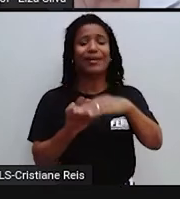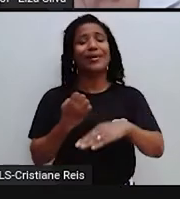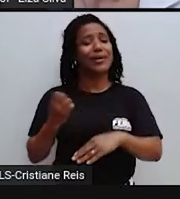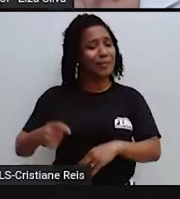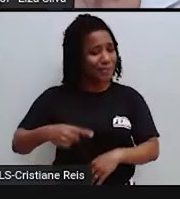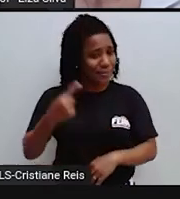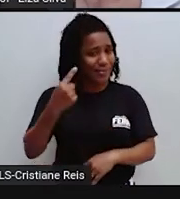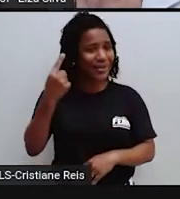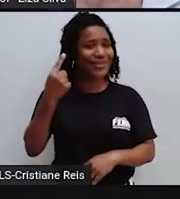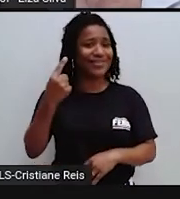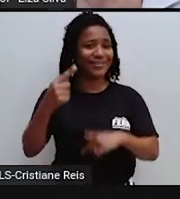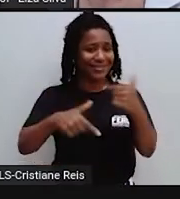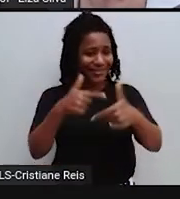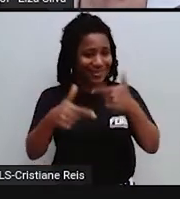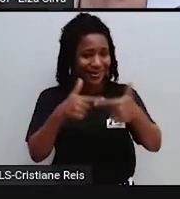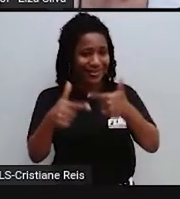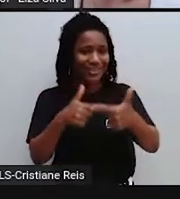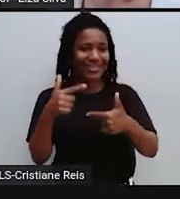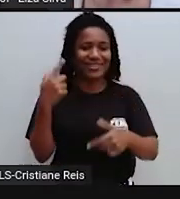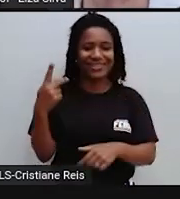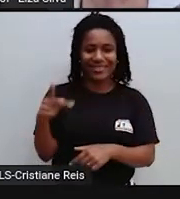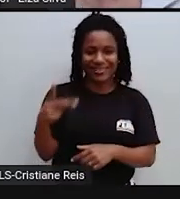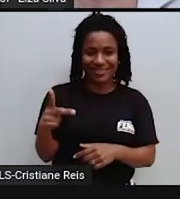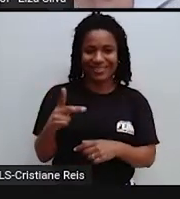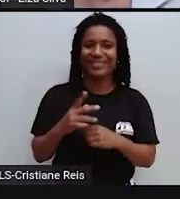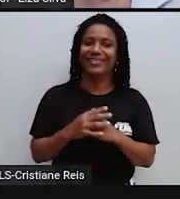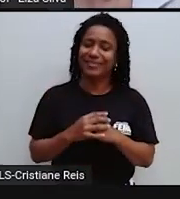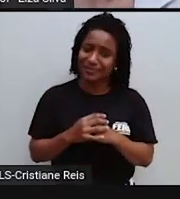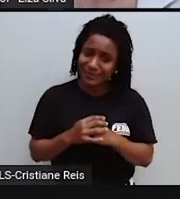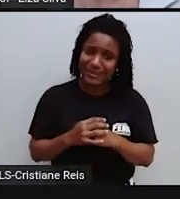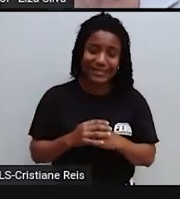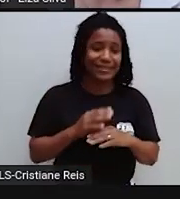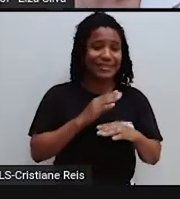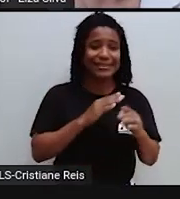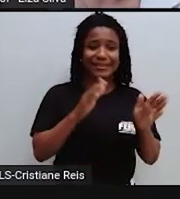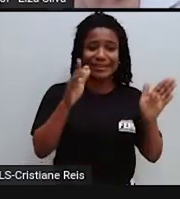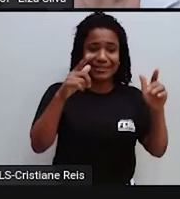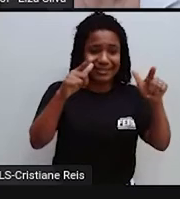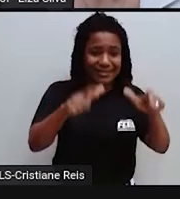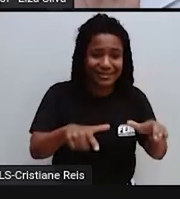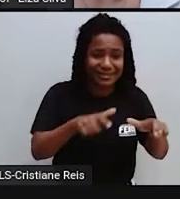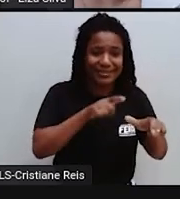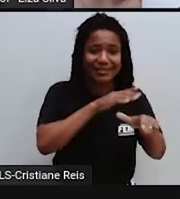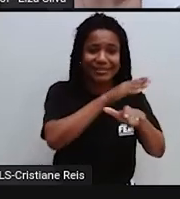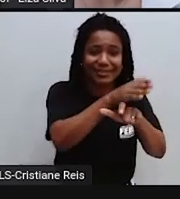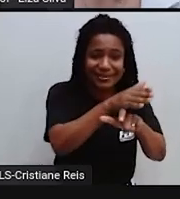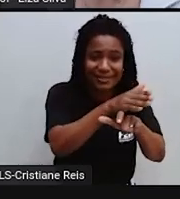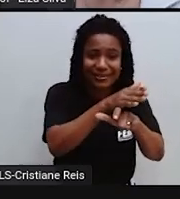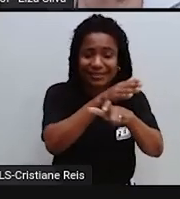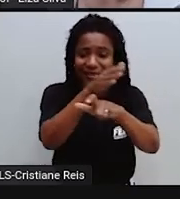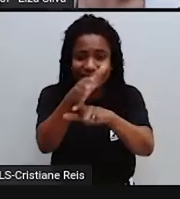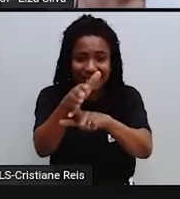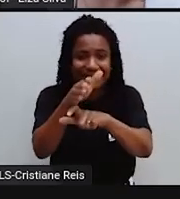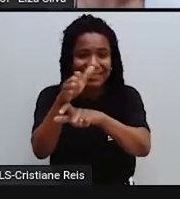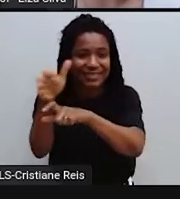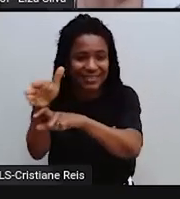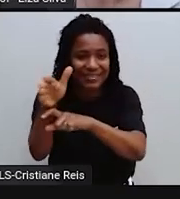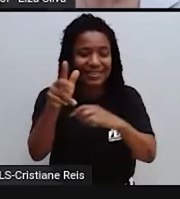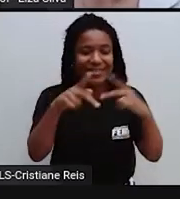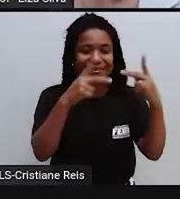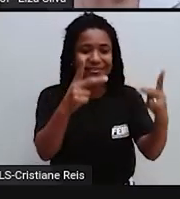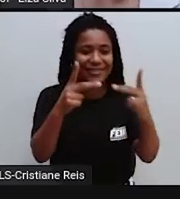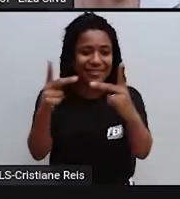dela. E ela começa a passear por cada setor, né, para poder se familiarizar, para conhecer um pouco mais